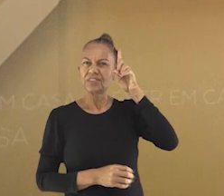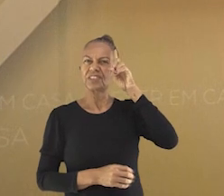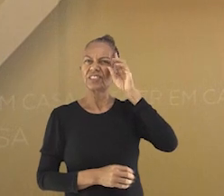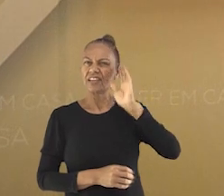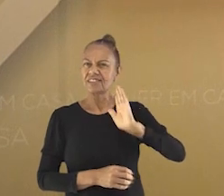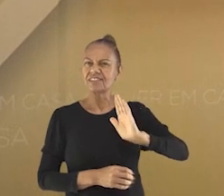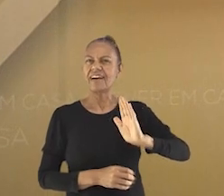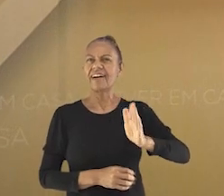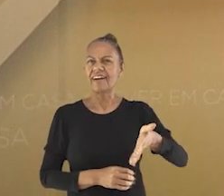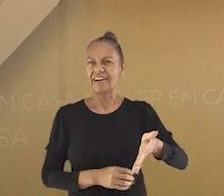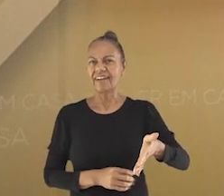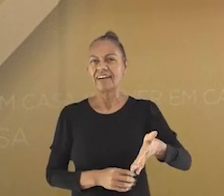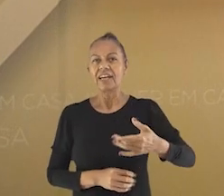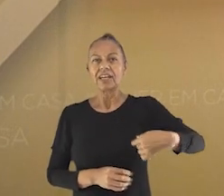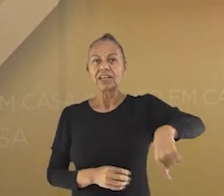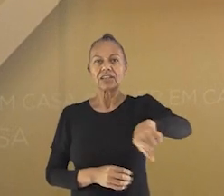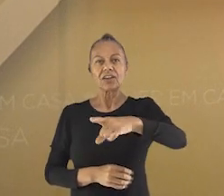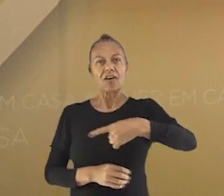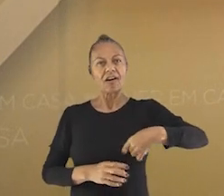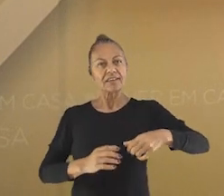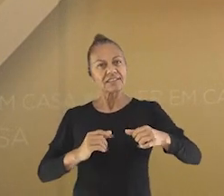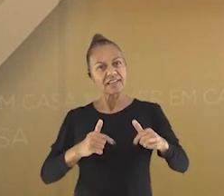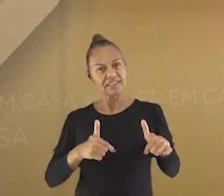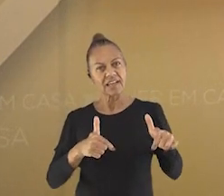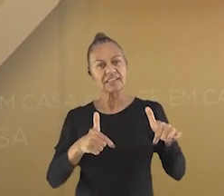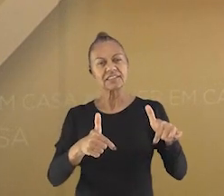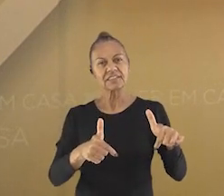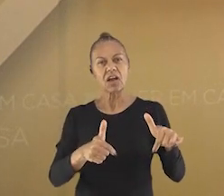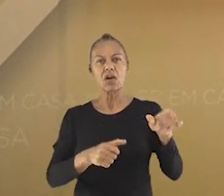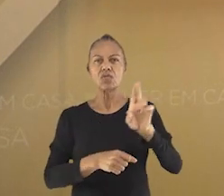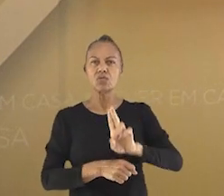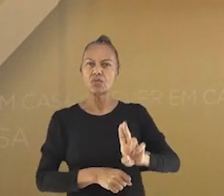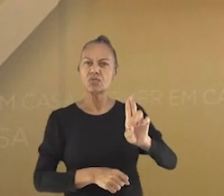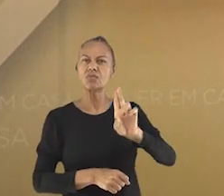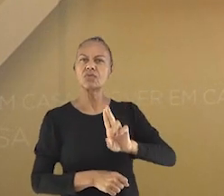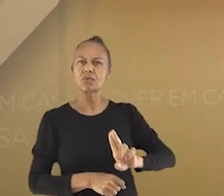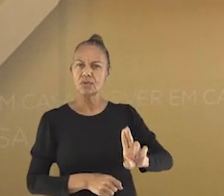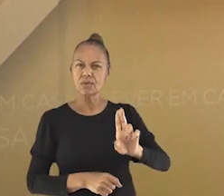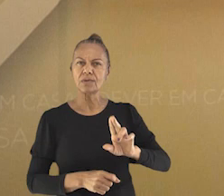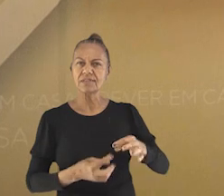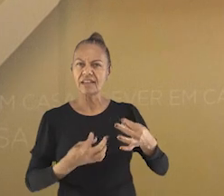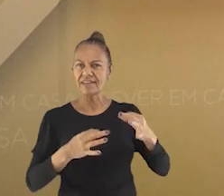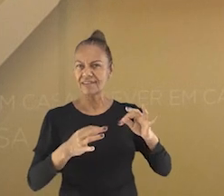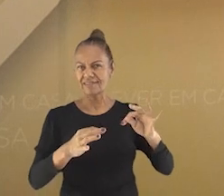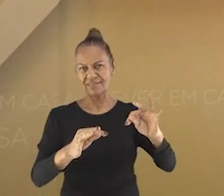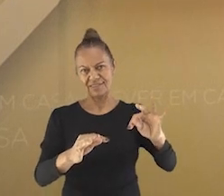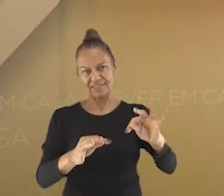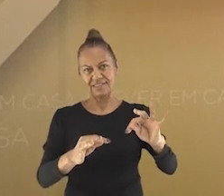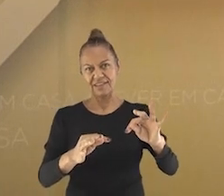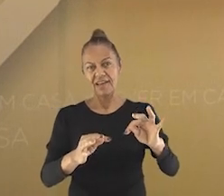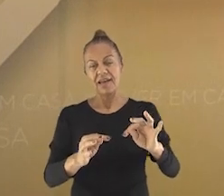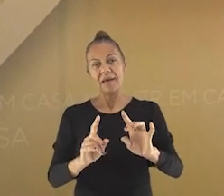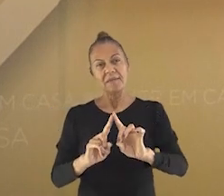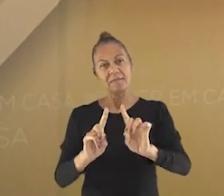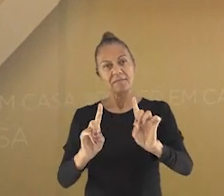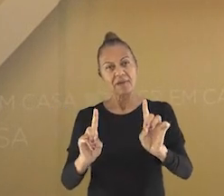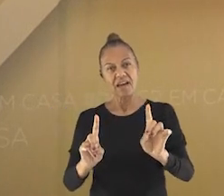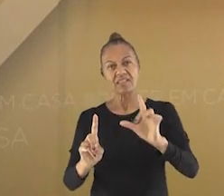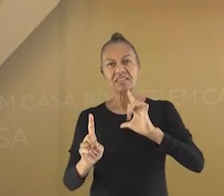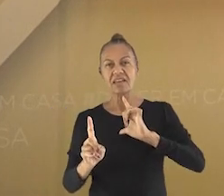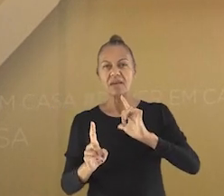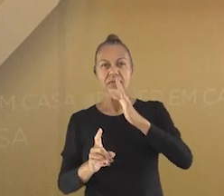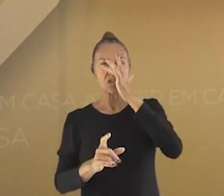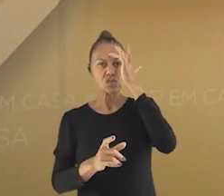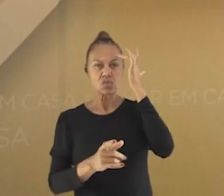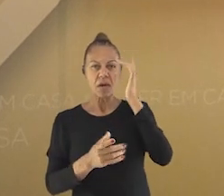tempo. As nossas atividades envolvem o uso de algum recurso tecnológico. Mas para muitas